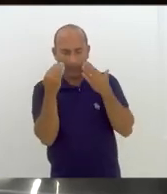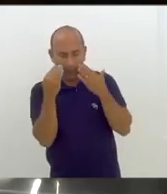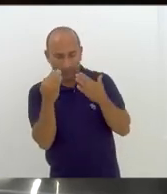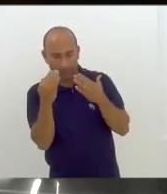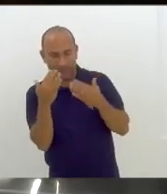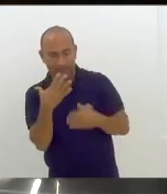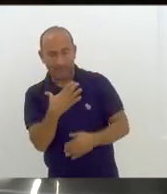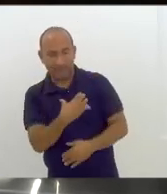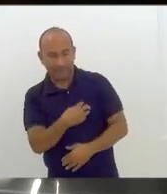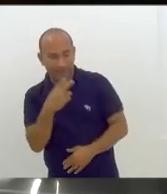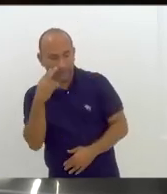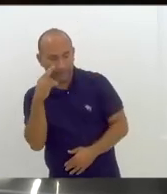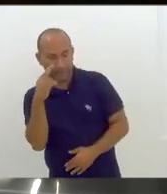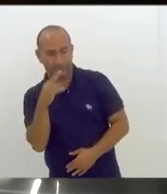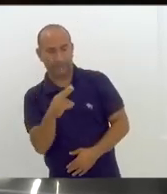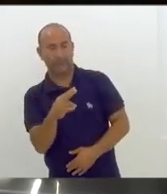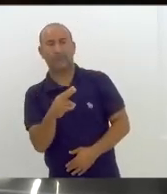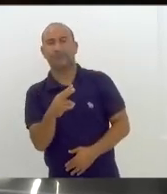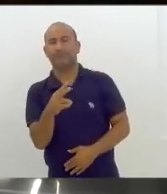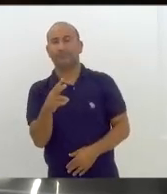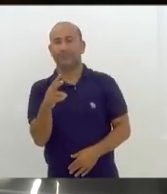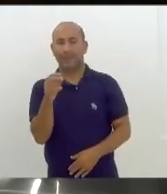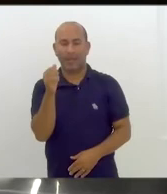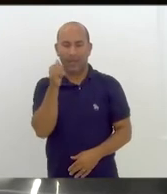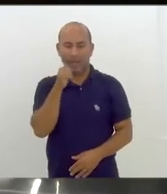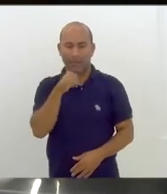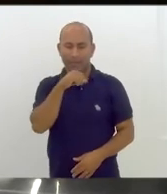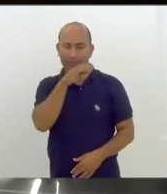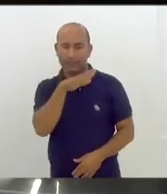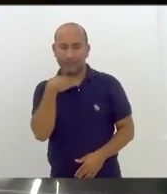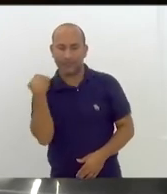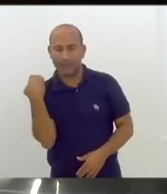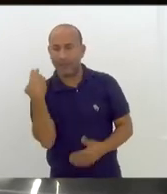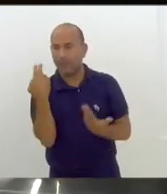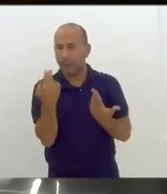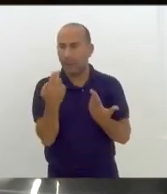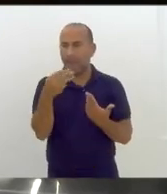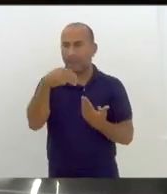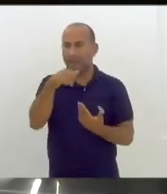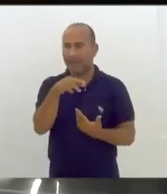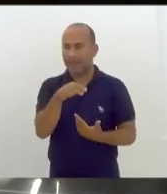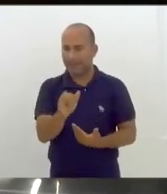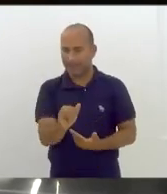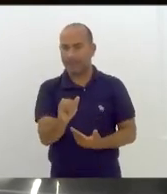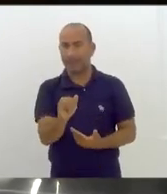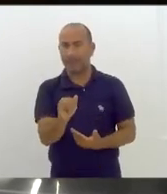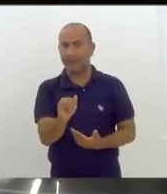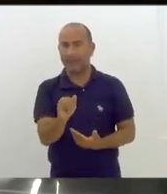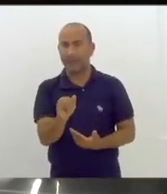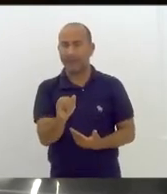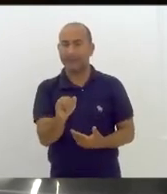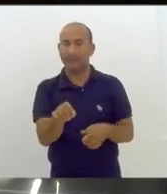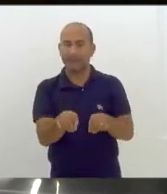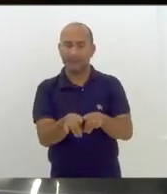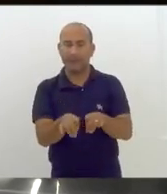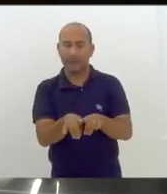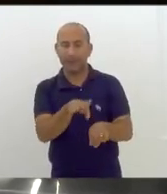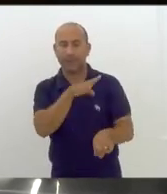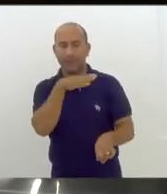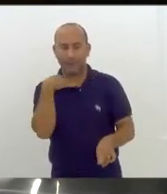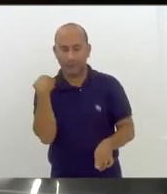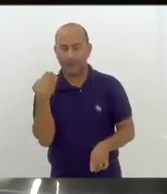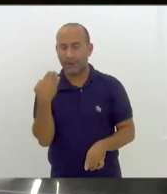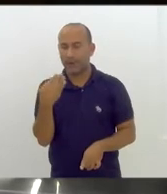Maria, em setembro de 2022, na presença também dos